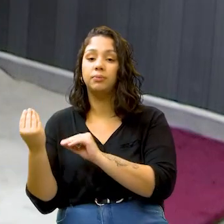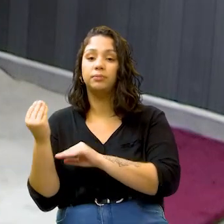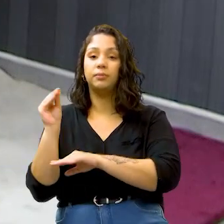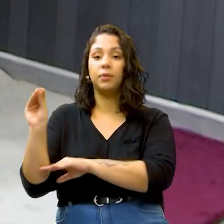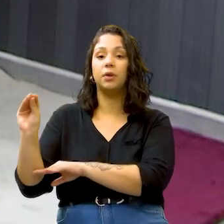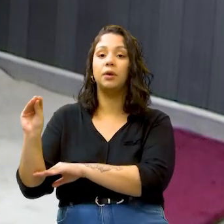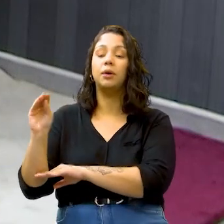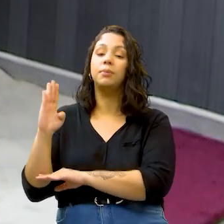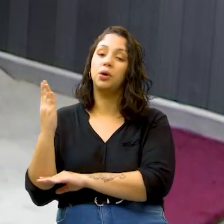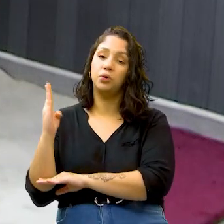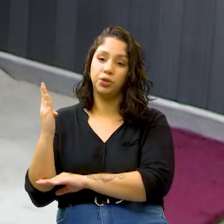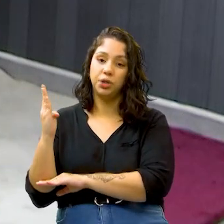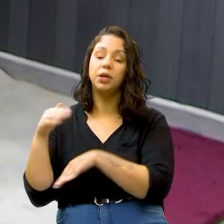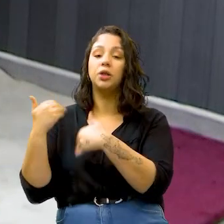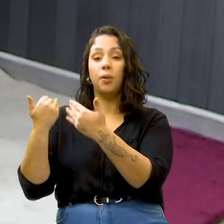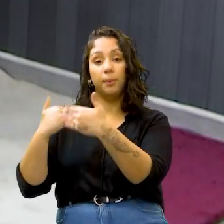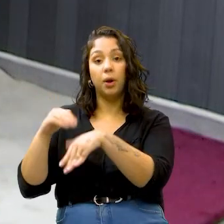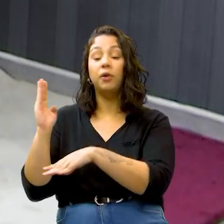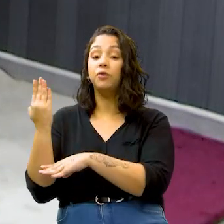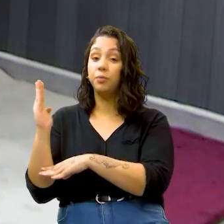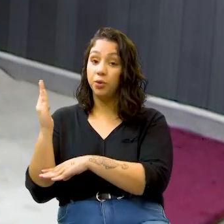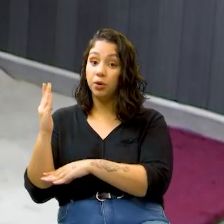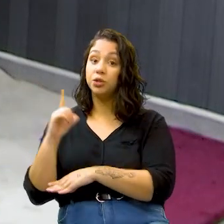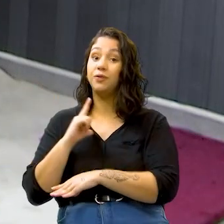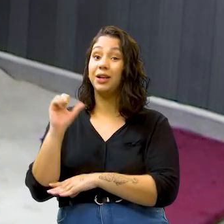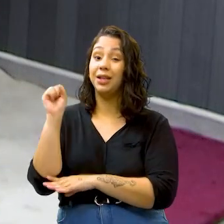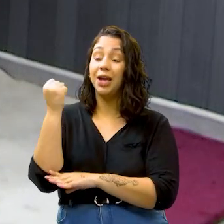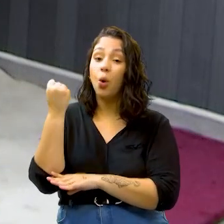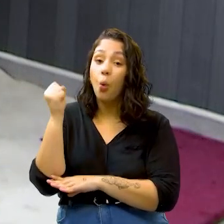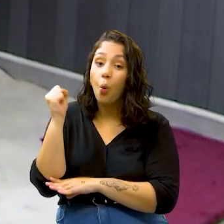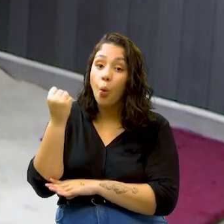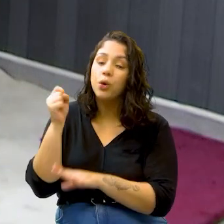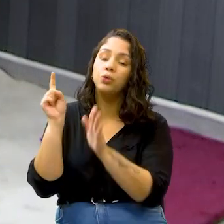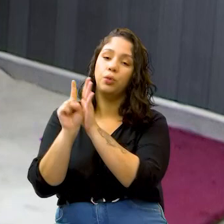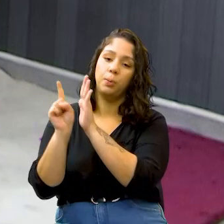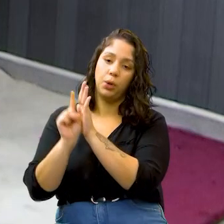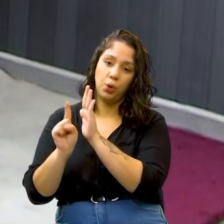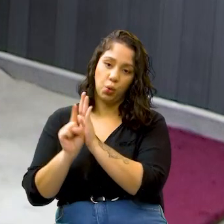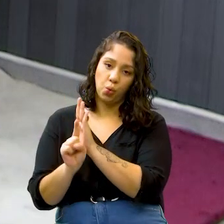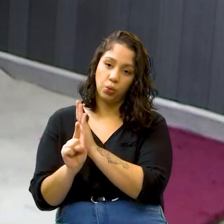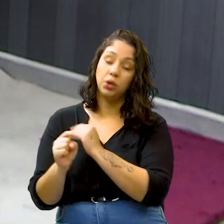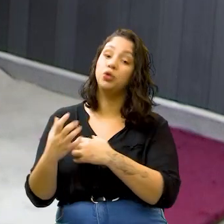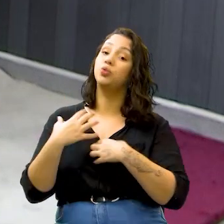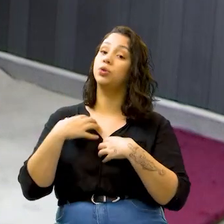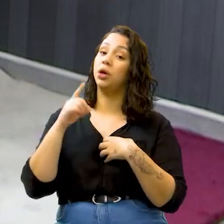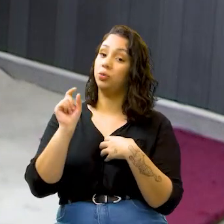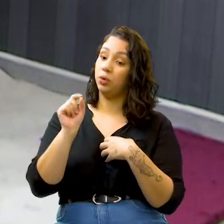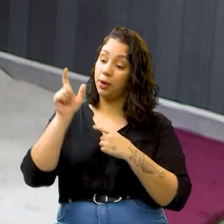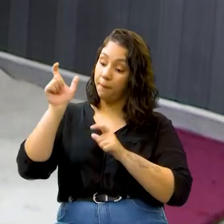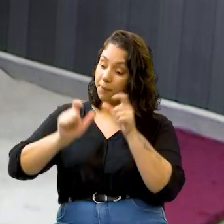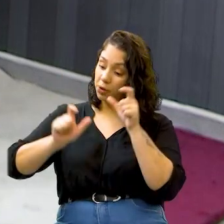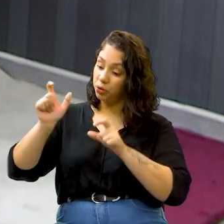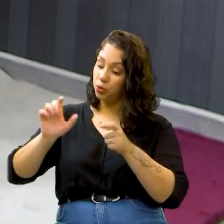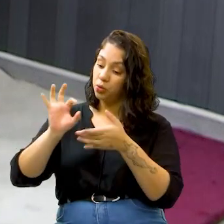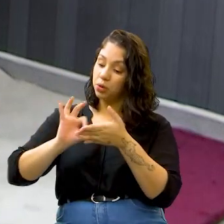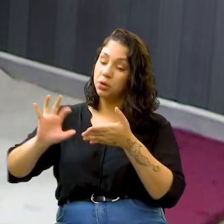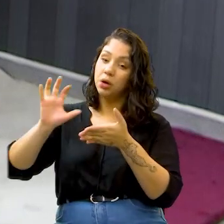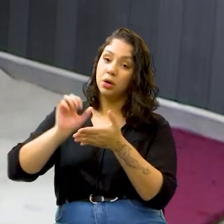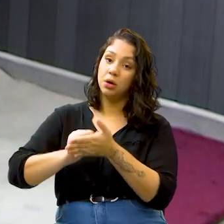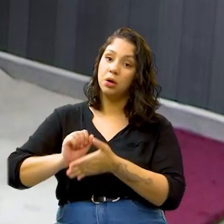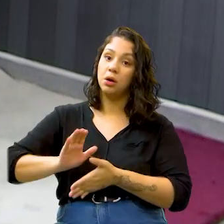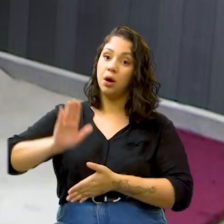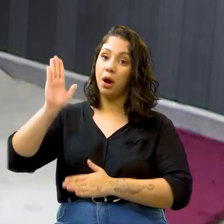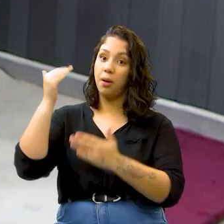biológicas vai para a prova de Biologia Então a prova de Biologia passará a ter oito questões 8 de uma forma que esses